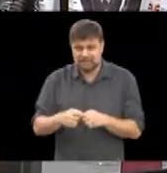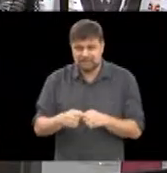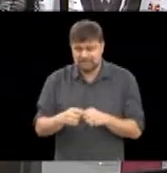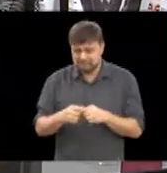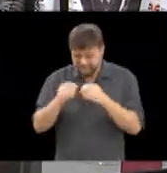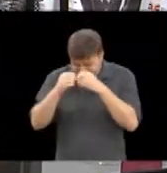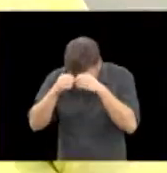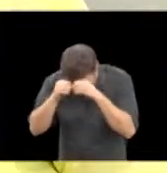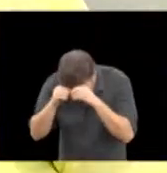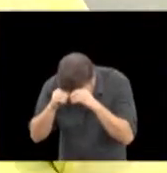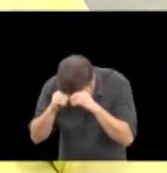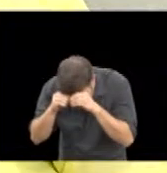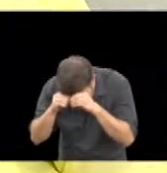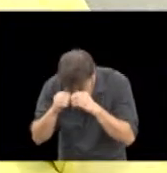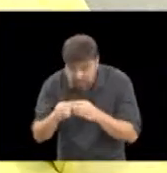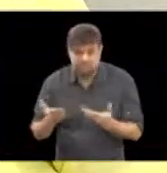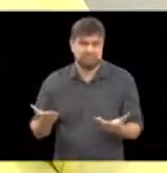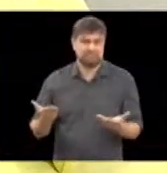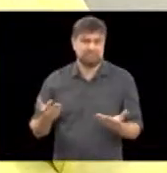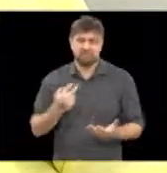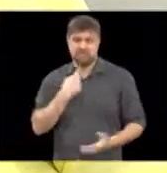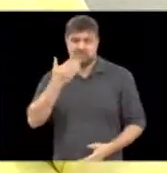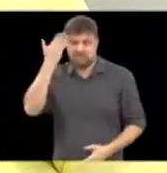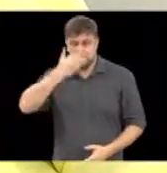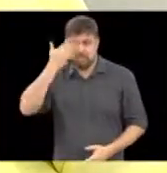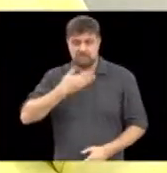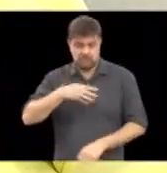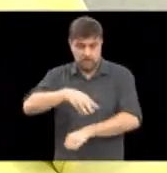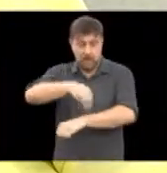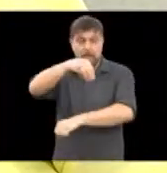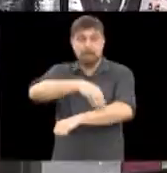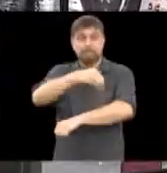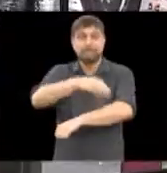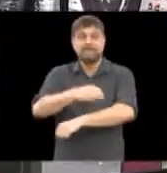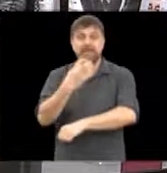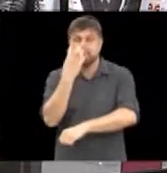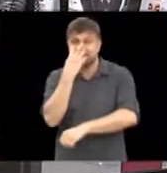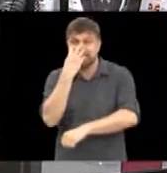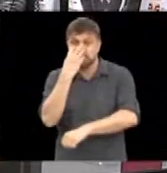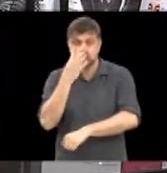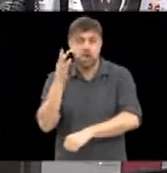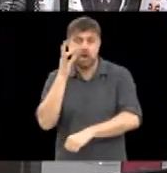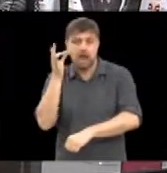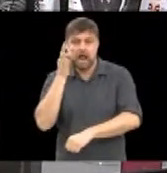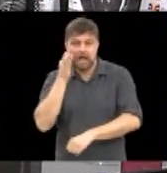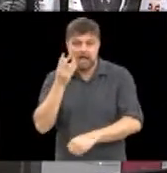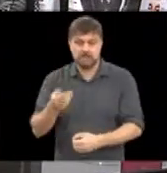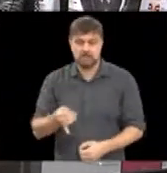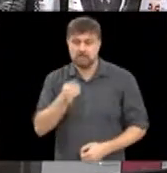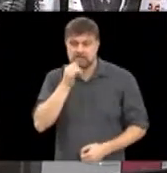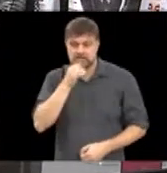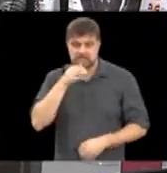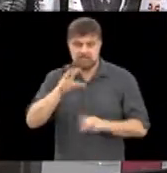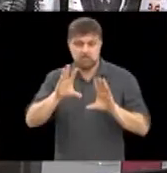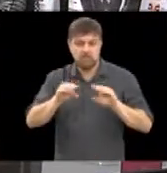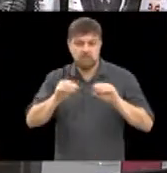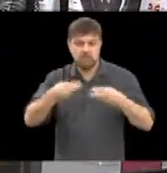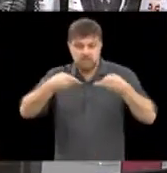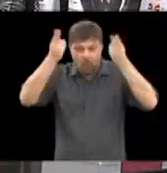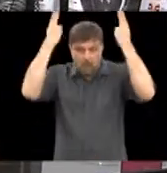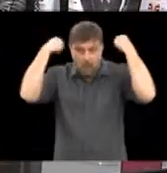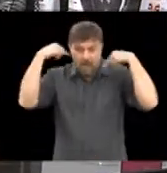dela microscópicas, entendeu? Que tipo de reação? Pelo de cachorro, pelo de gato, lã, que vem do